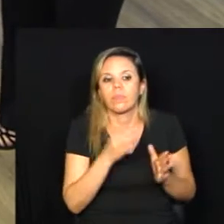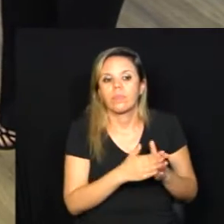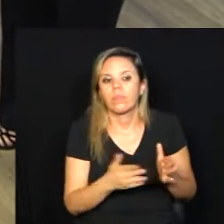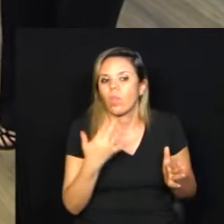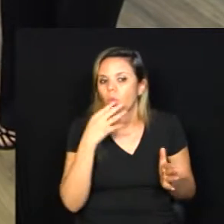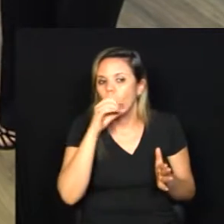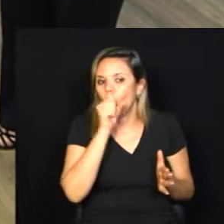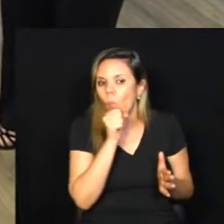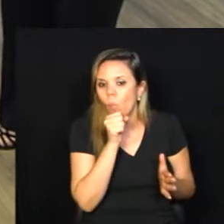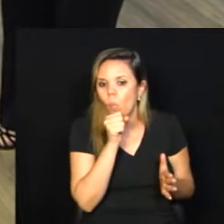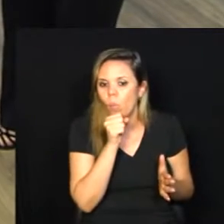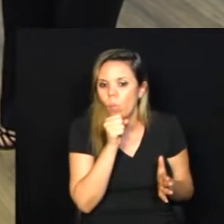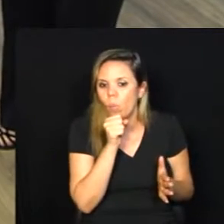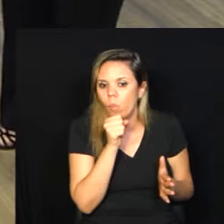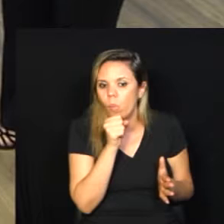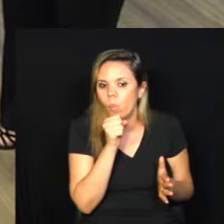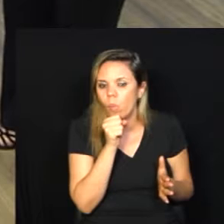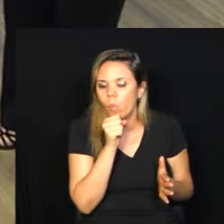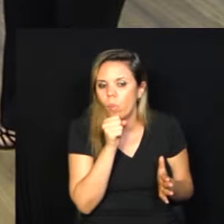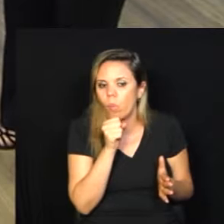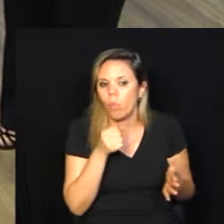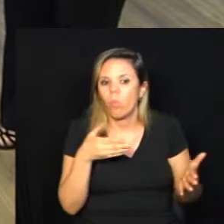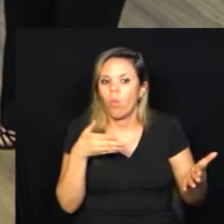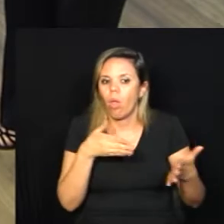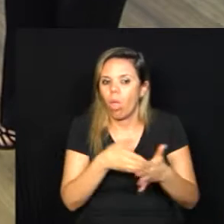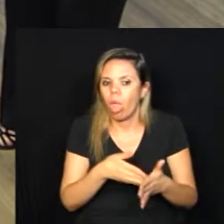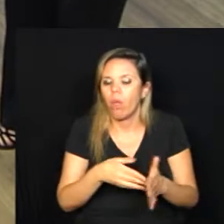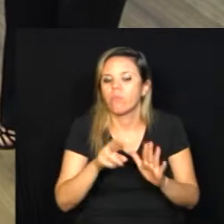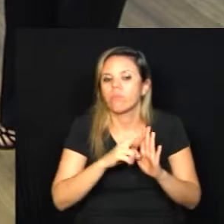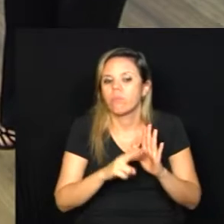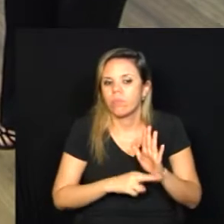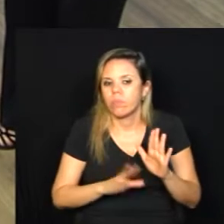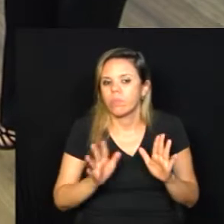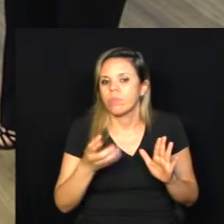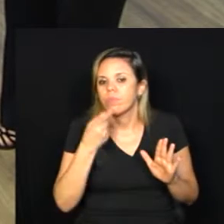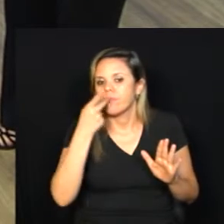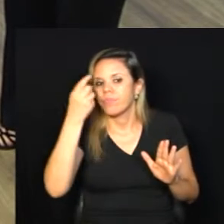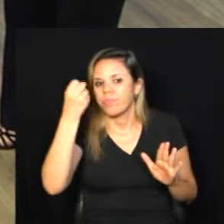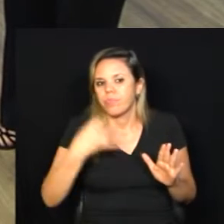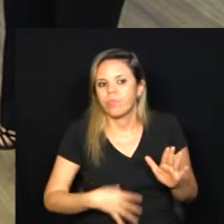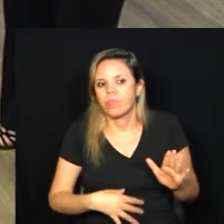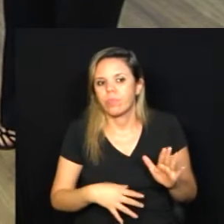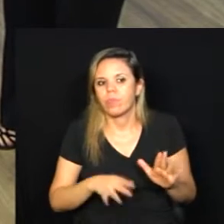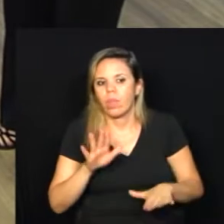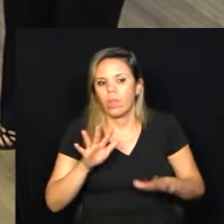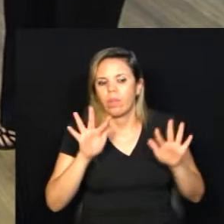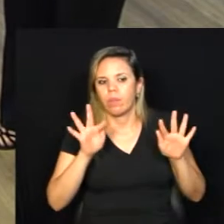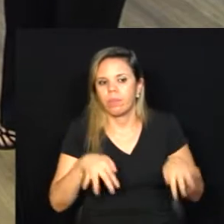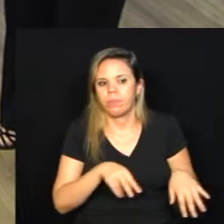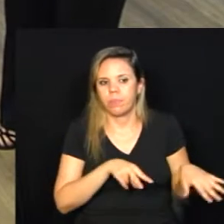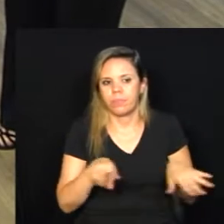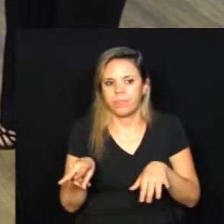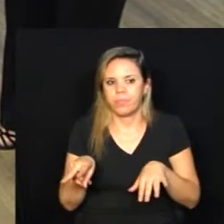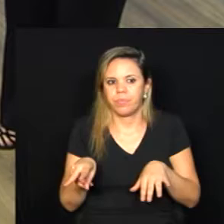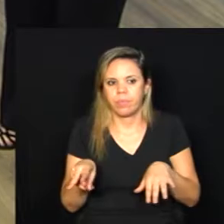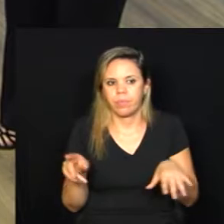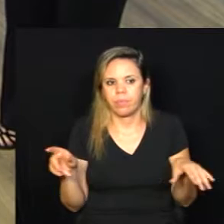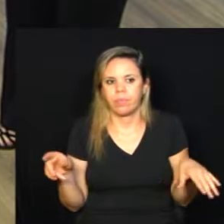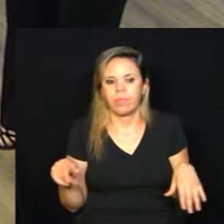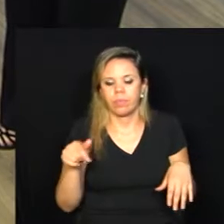está na fase laranja, com as restrições que nós vamos falar já já. Só que aos fins de semana,